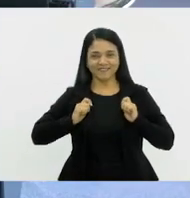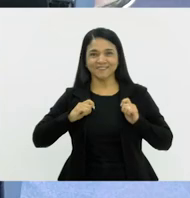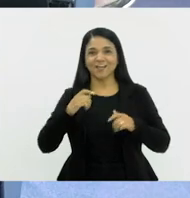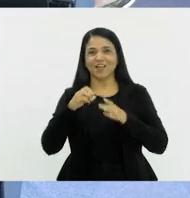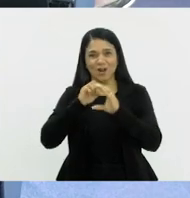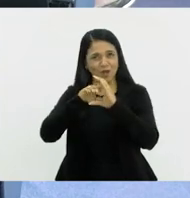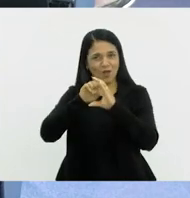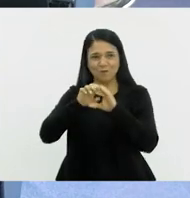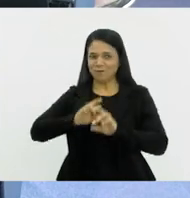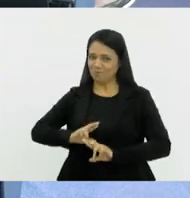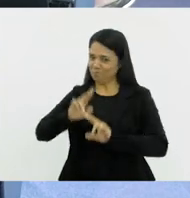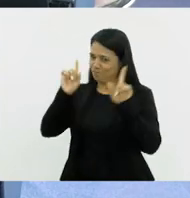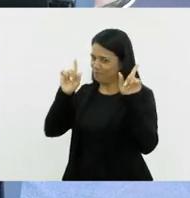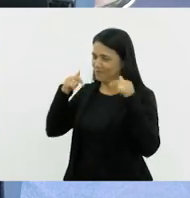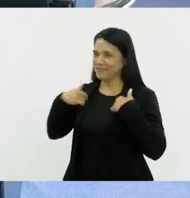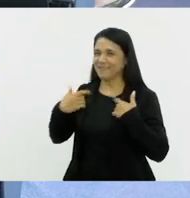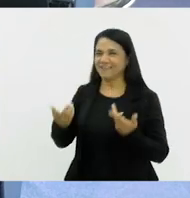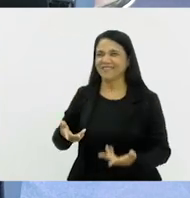gente está falando do vereador.